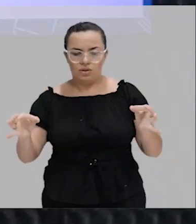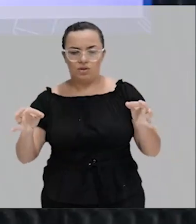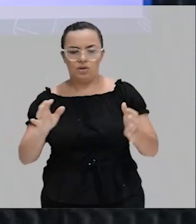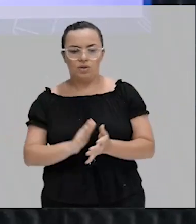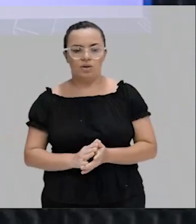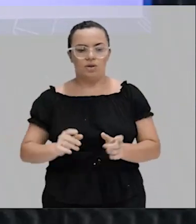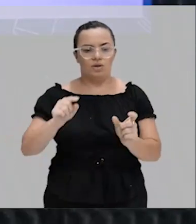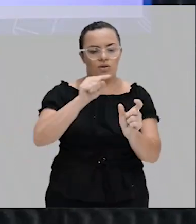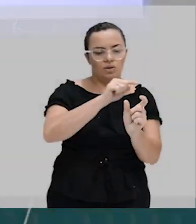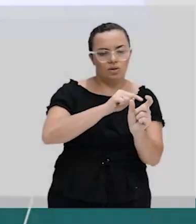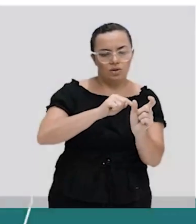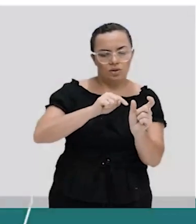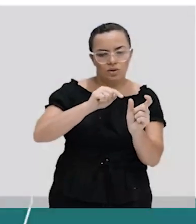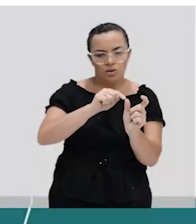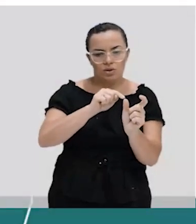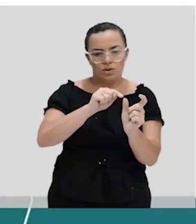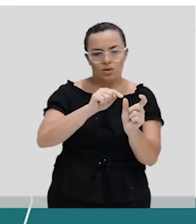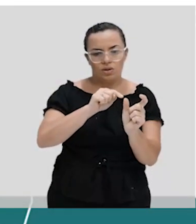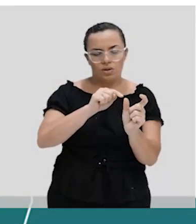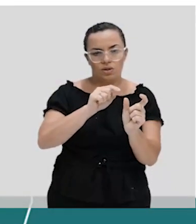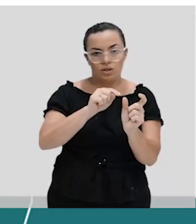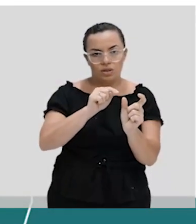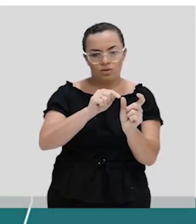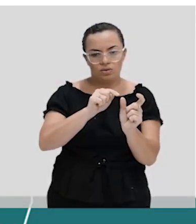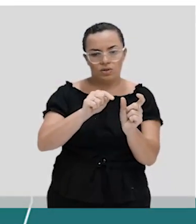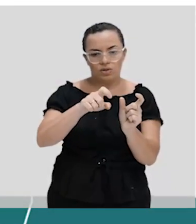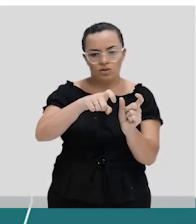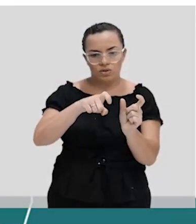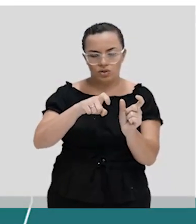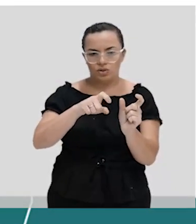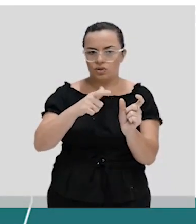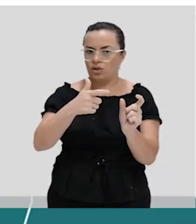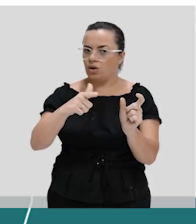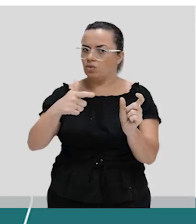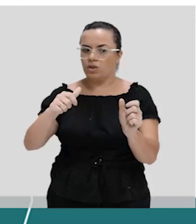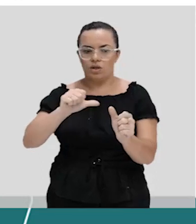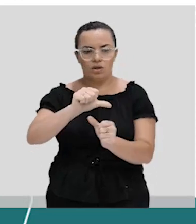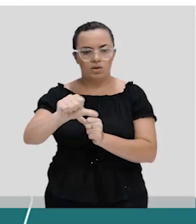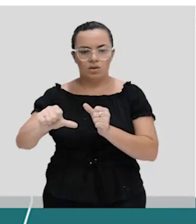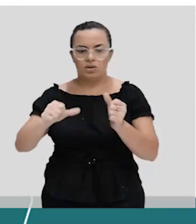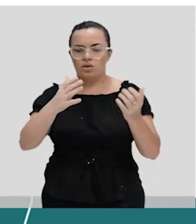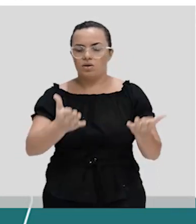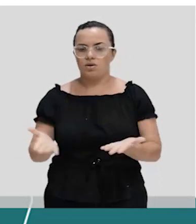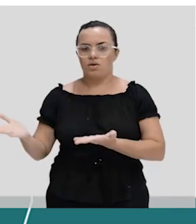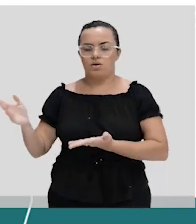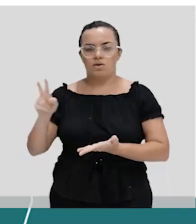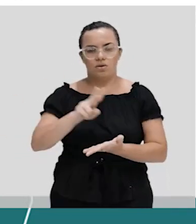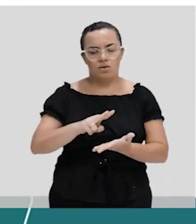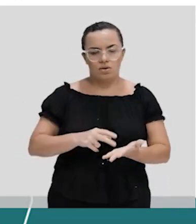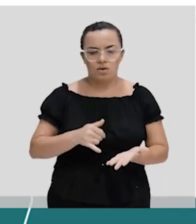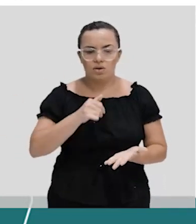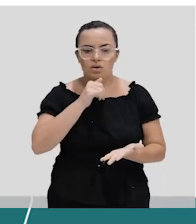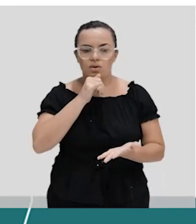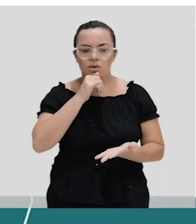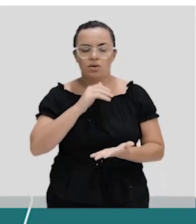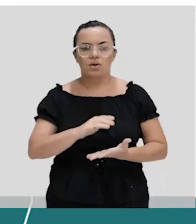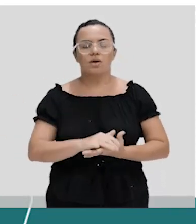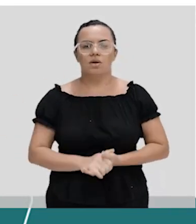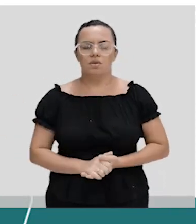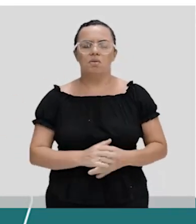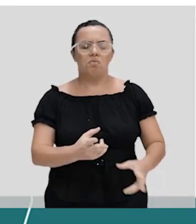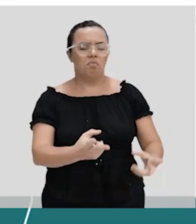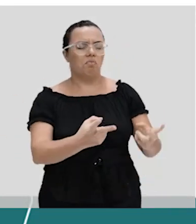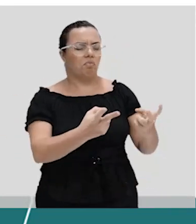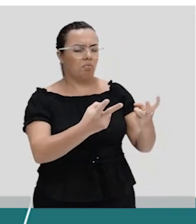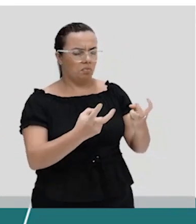ficam invariáveis. O látex, os látex. O tórax, os tórax. Então, vocês